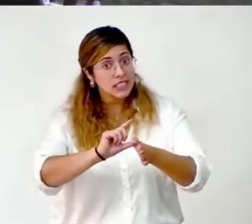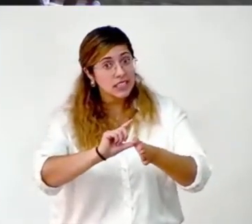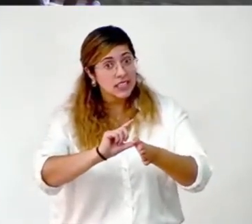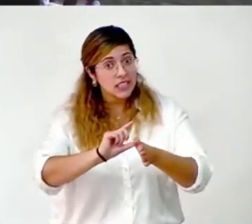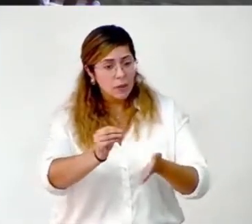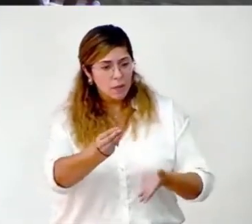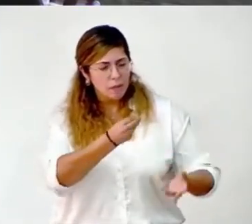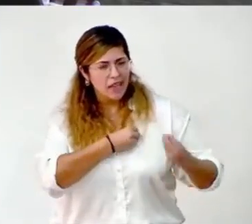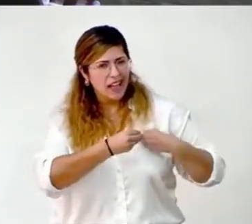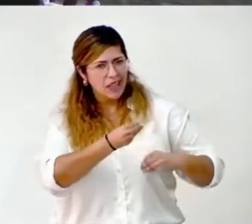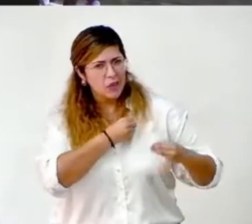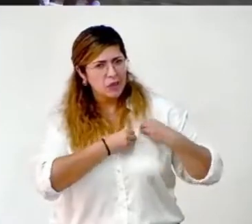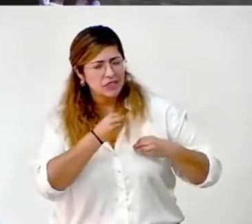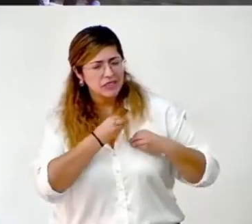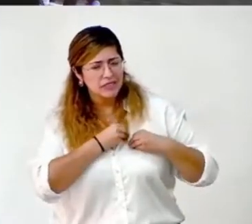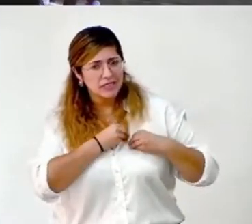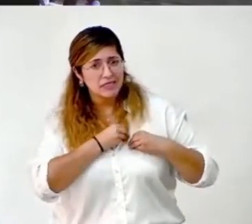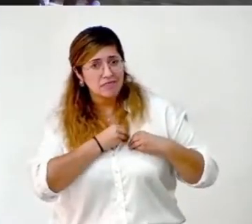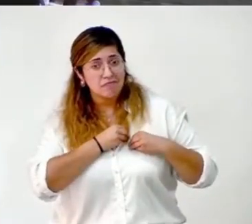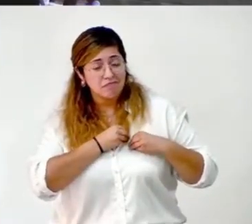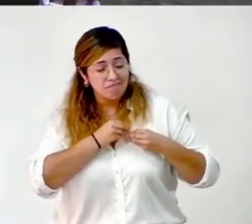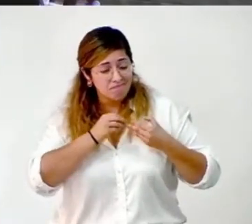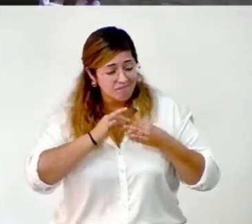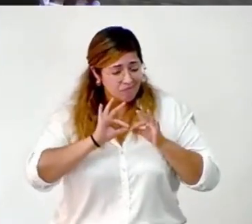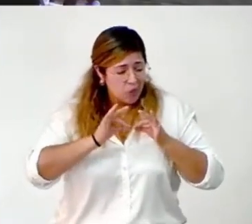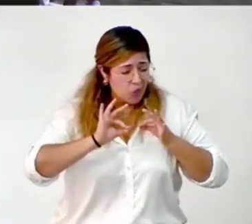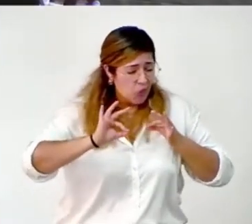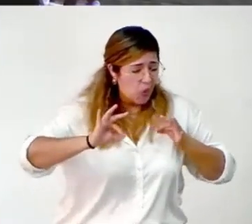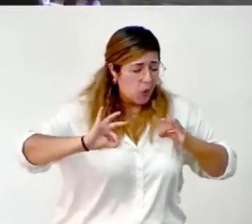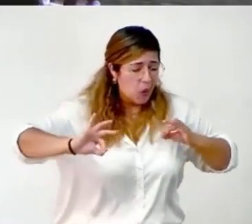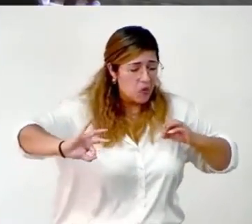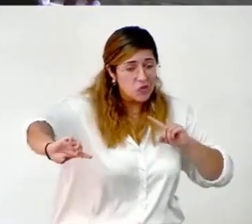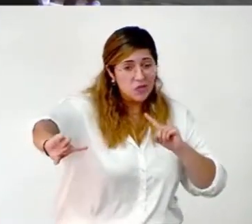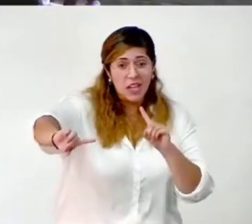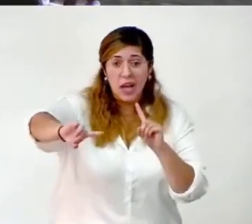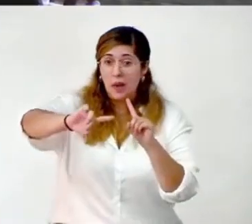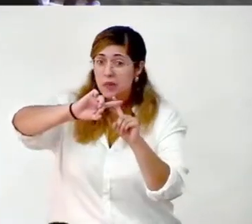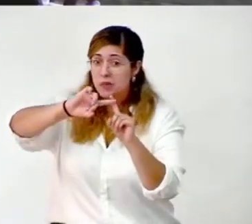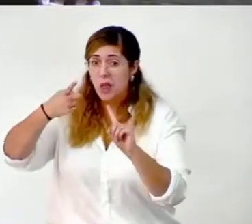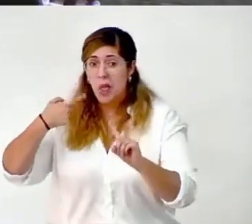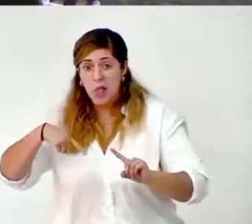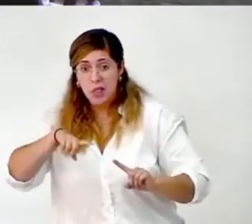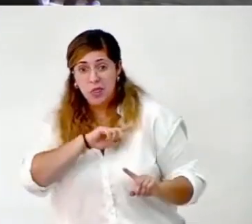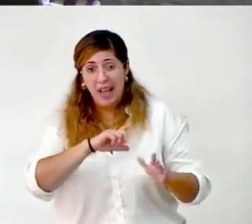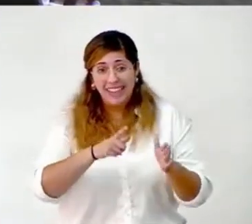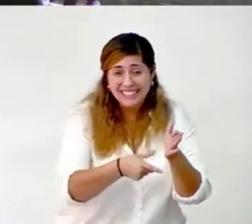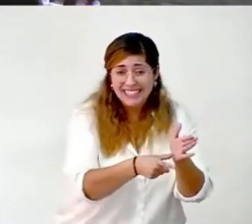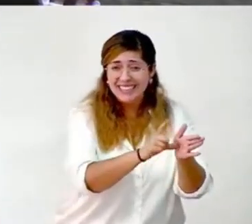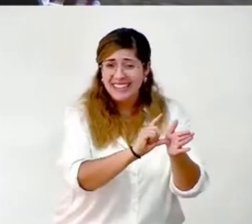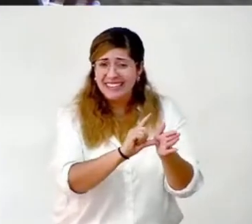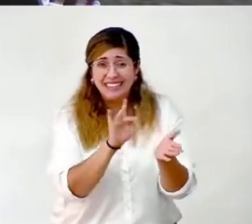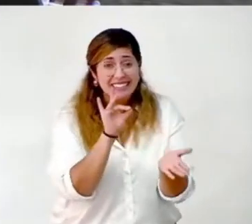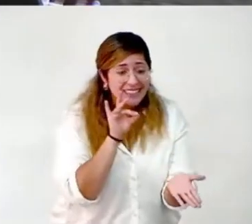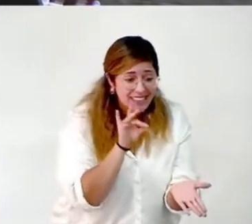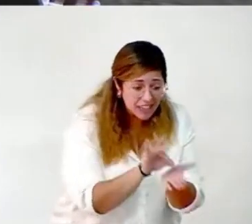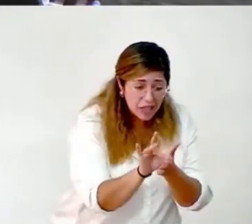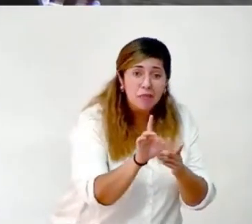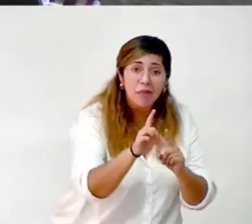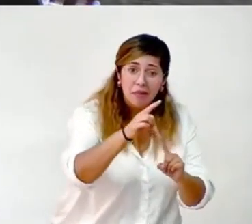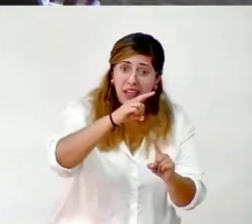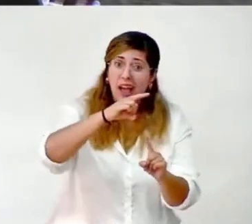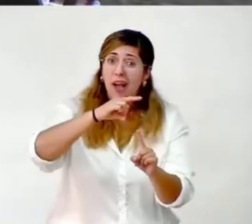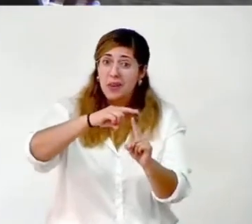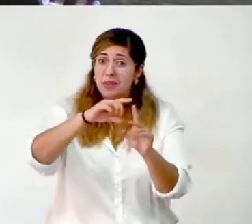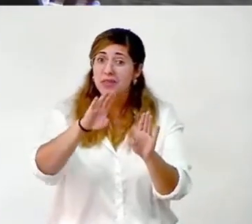cruz, fomos amados por Deus. Amados por Deus. A palavra de Deus em Romanos, no